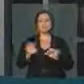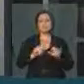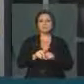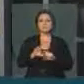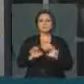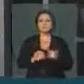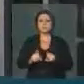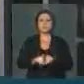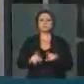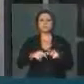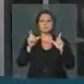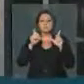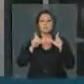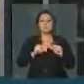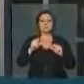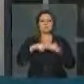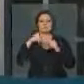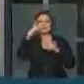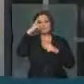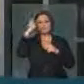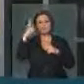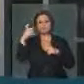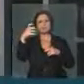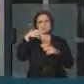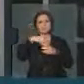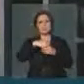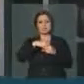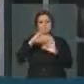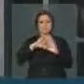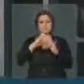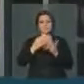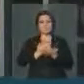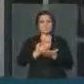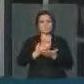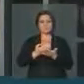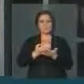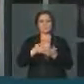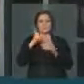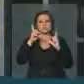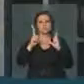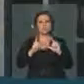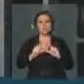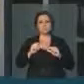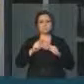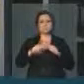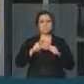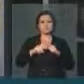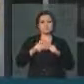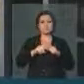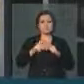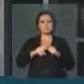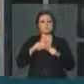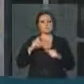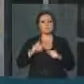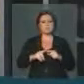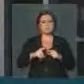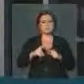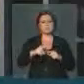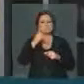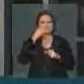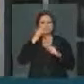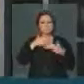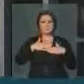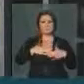técnicas são a redução da violência escolar diminuição de sintomas e sinais de Déficit de Atenção e